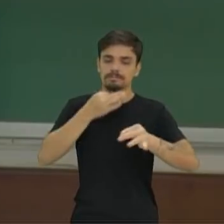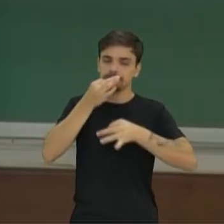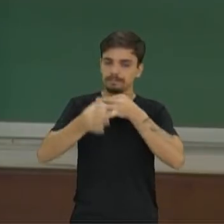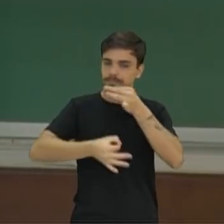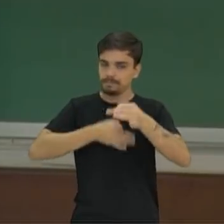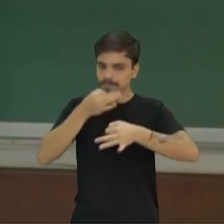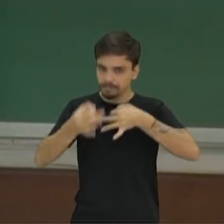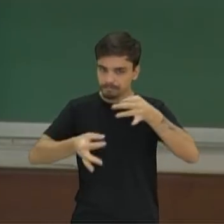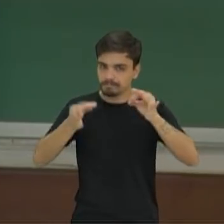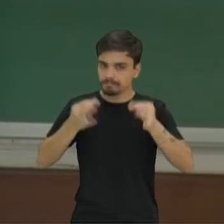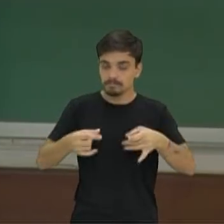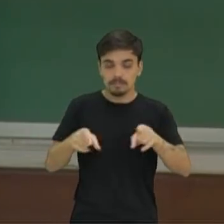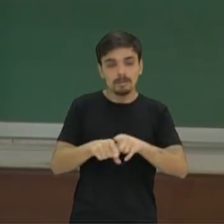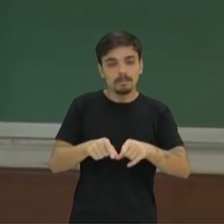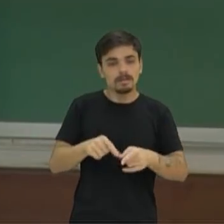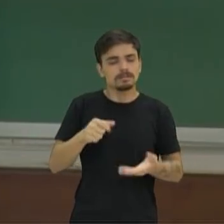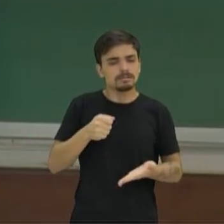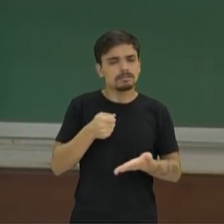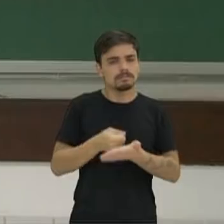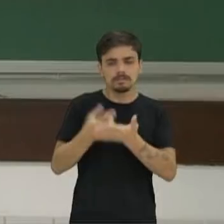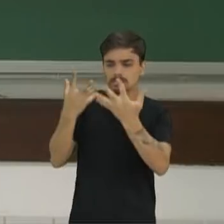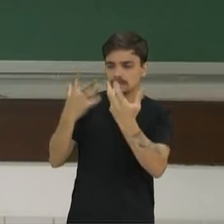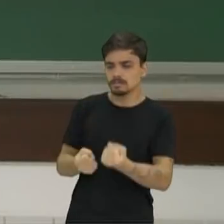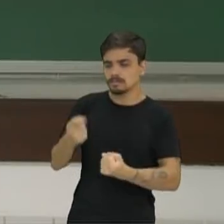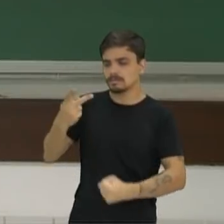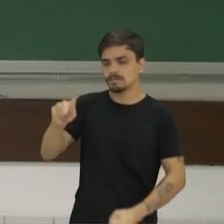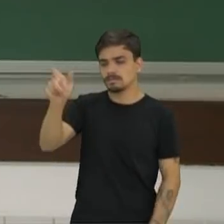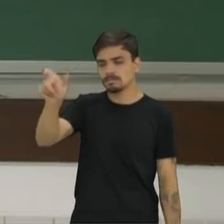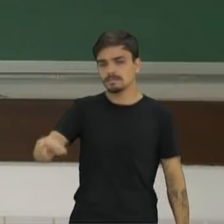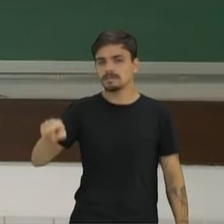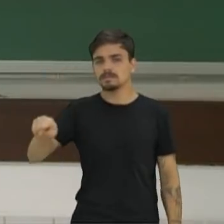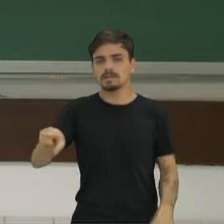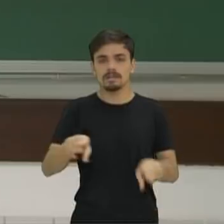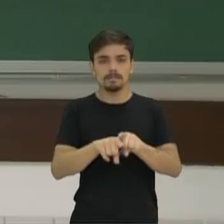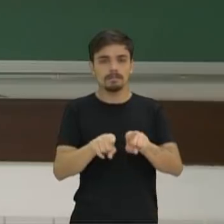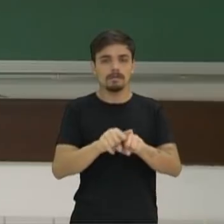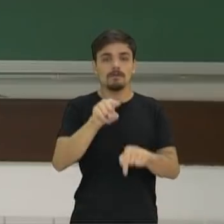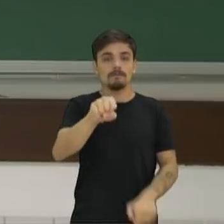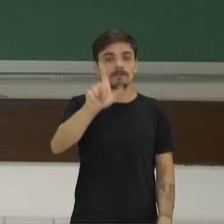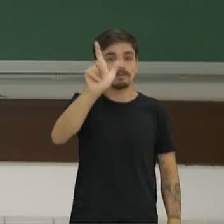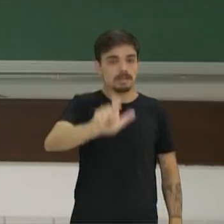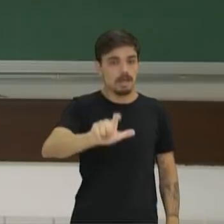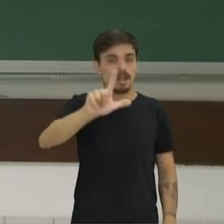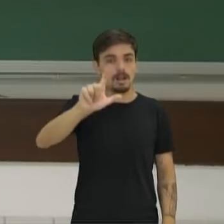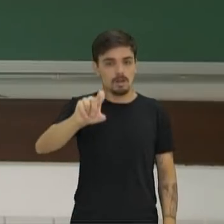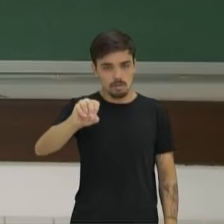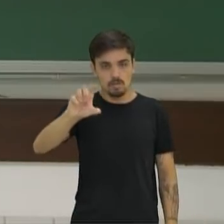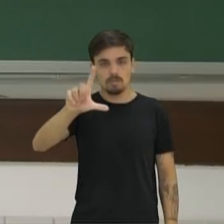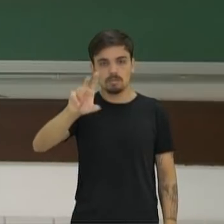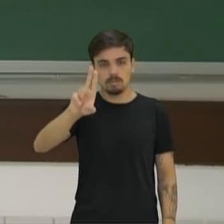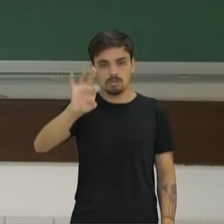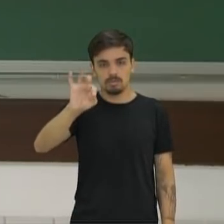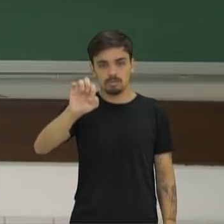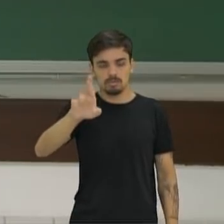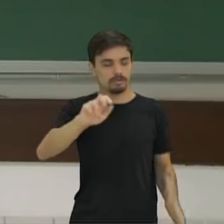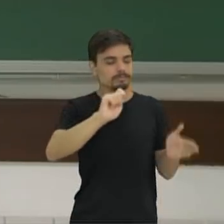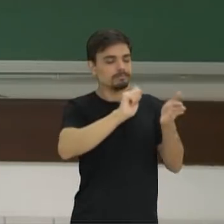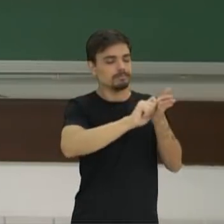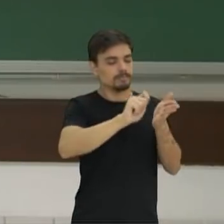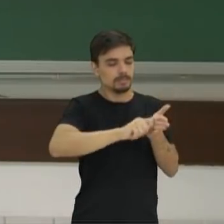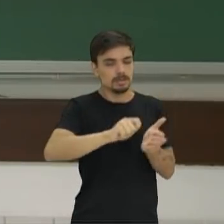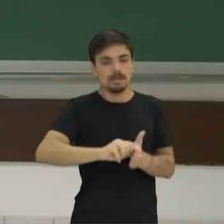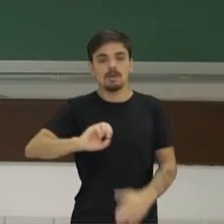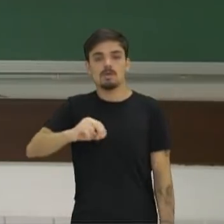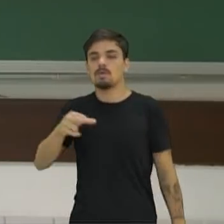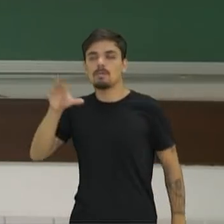argumentação e convencer o seu interlocutor. Então, você é o locutor, seja você escrevendo ou seja você falando, então você